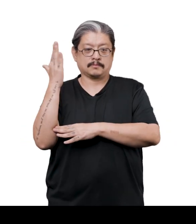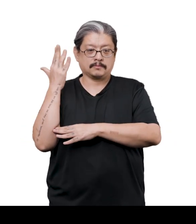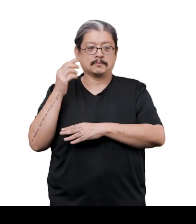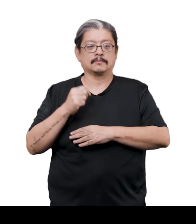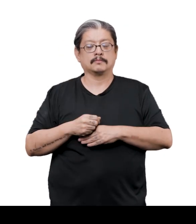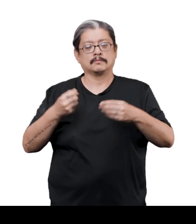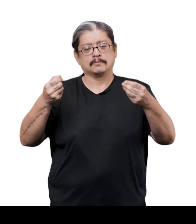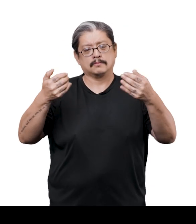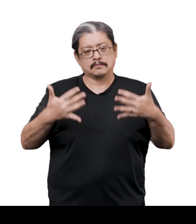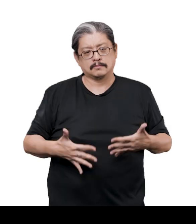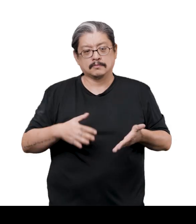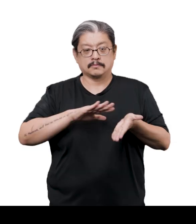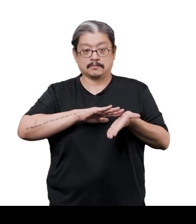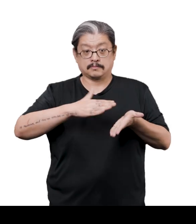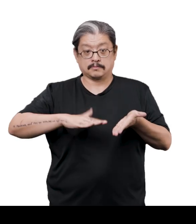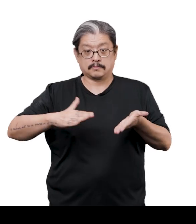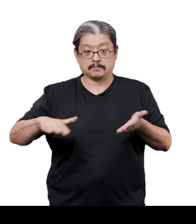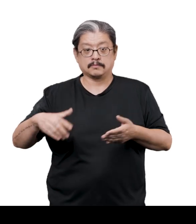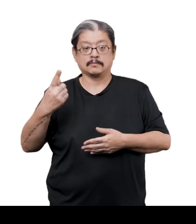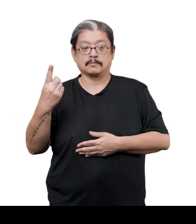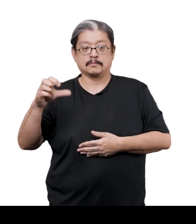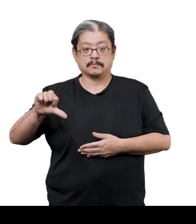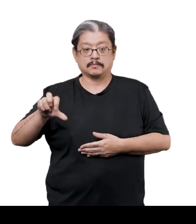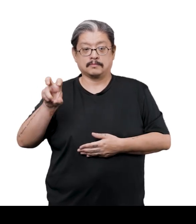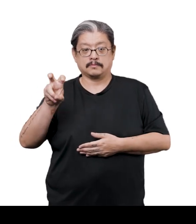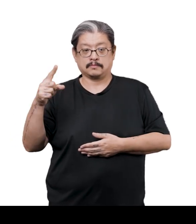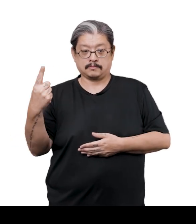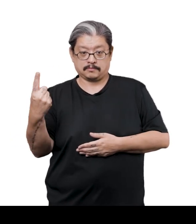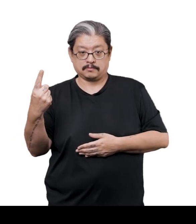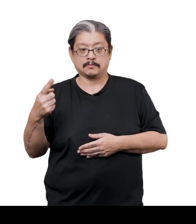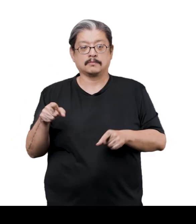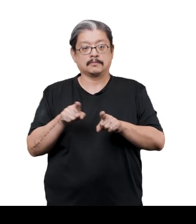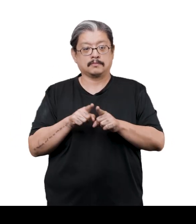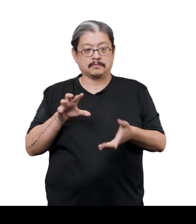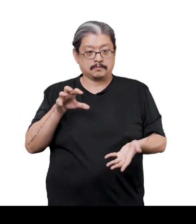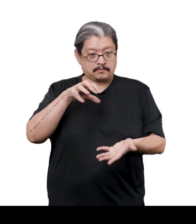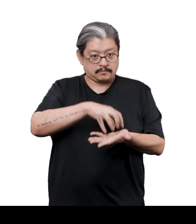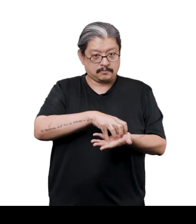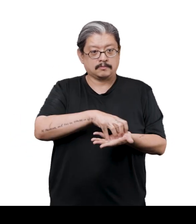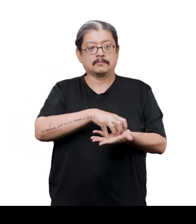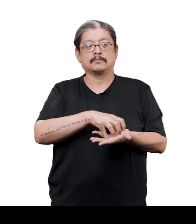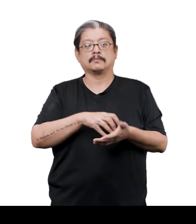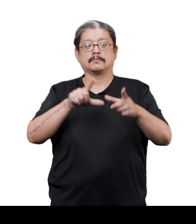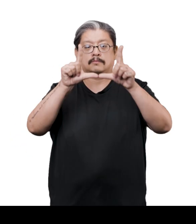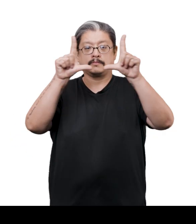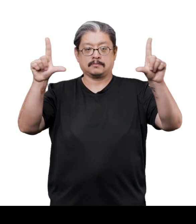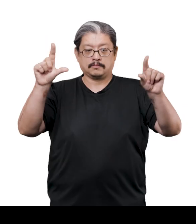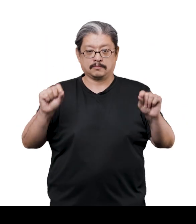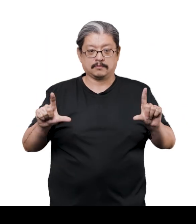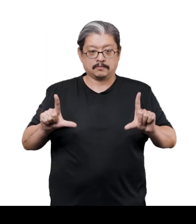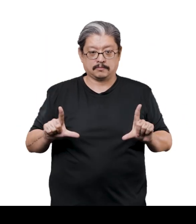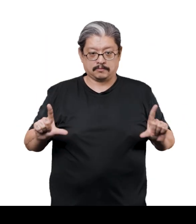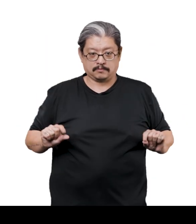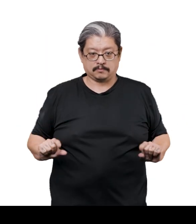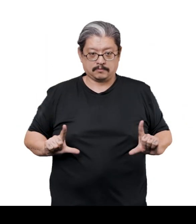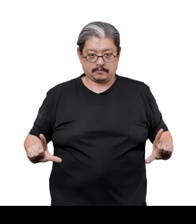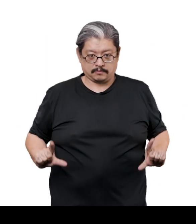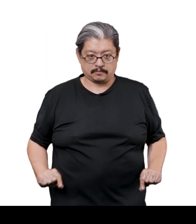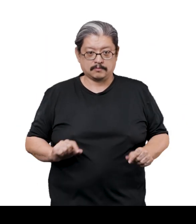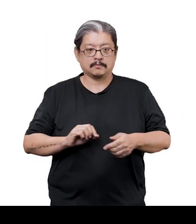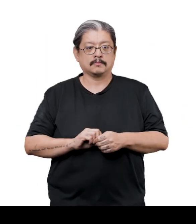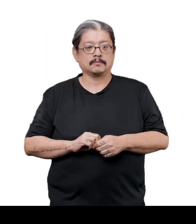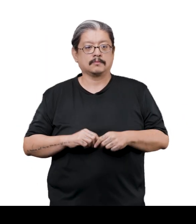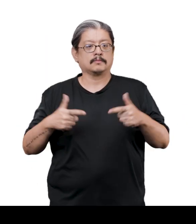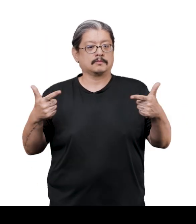será descrita a obra Relevo, de 1951, e o núcleo Samambaias e Vegetações, com